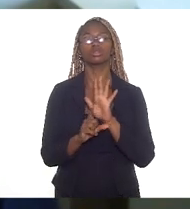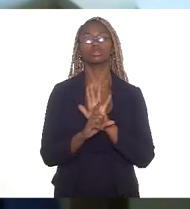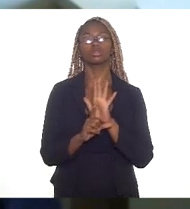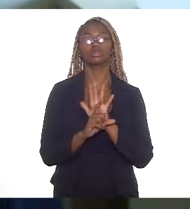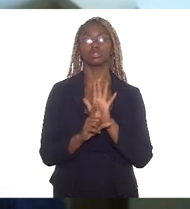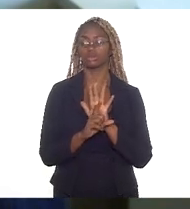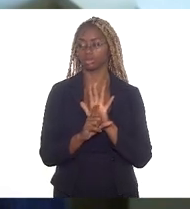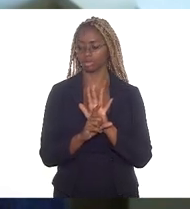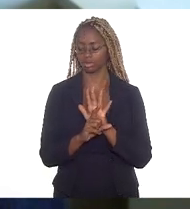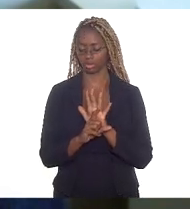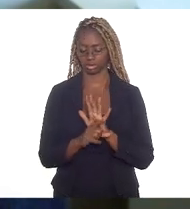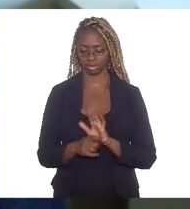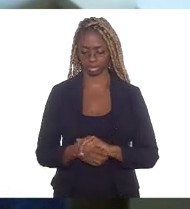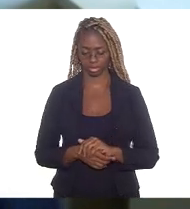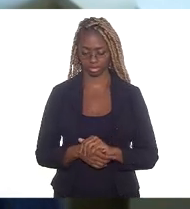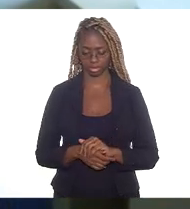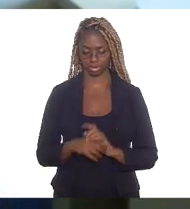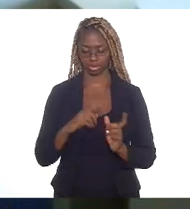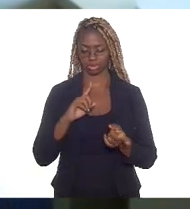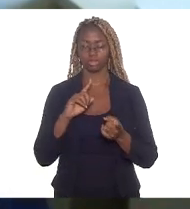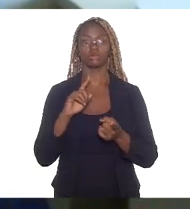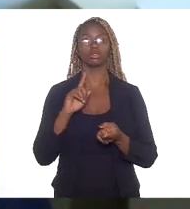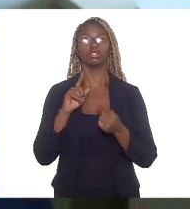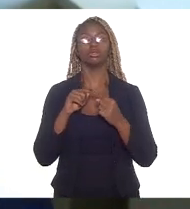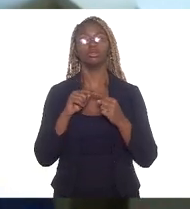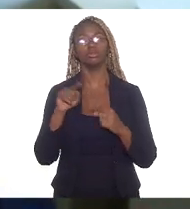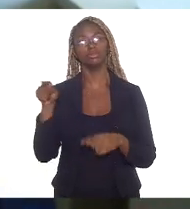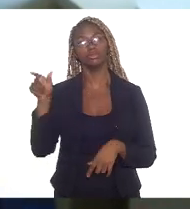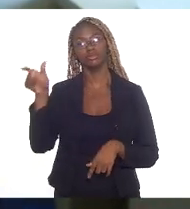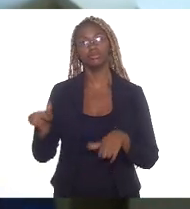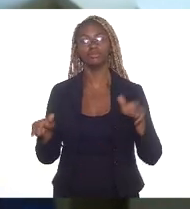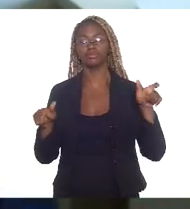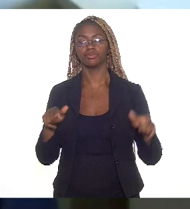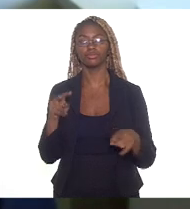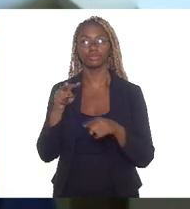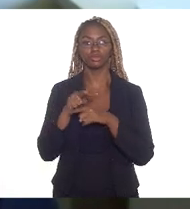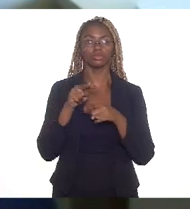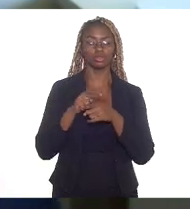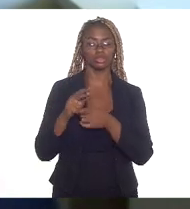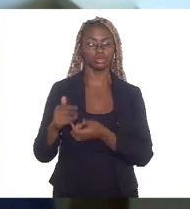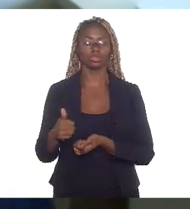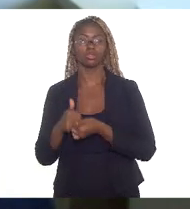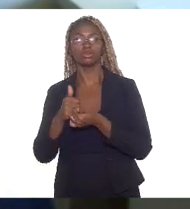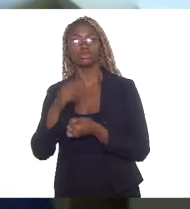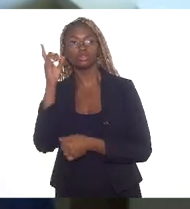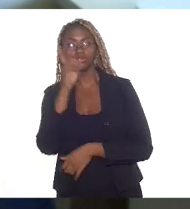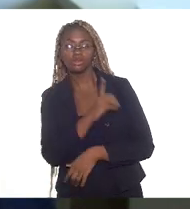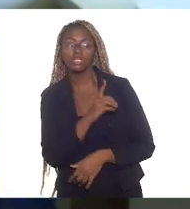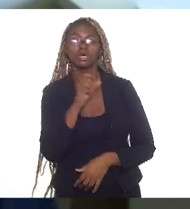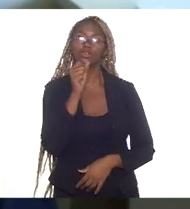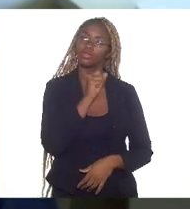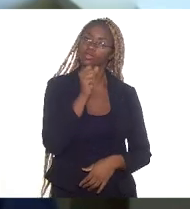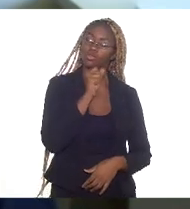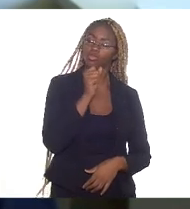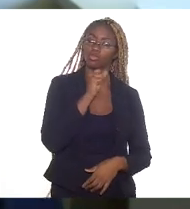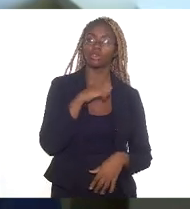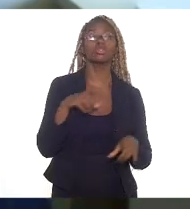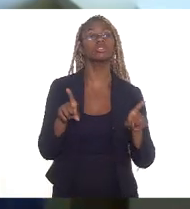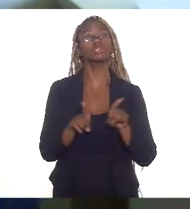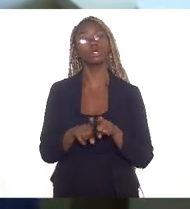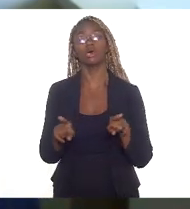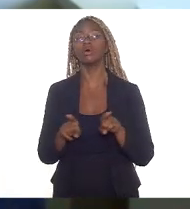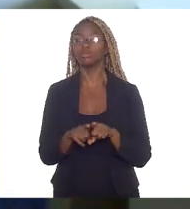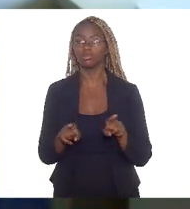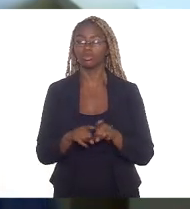que os acompanhantes dos deficientes, dos idosos que são deficientes, né, também pudessem